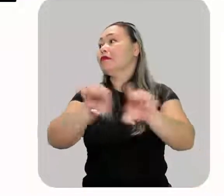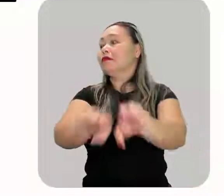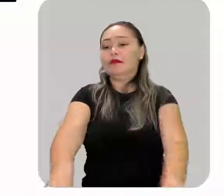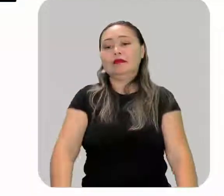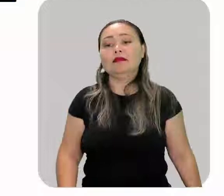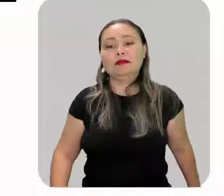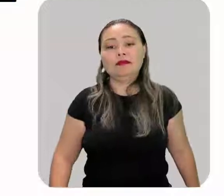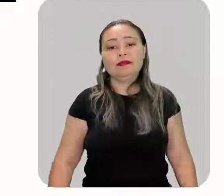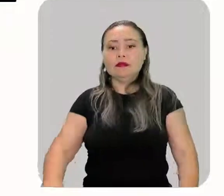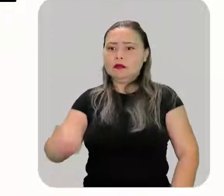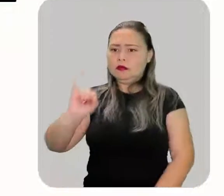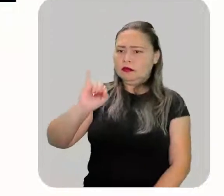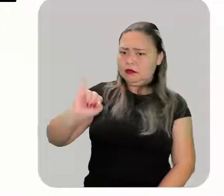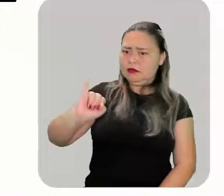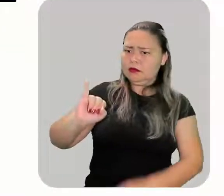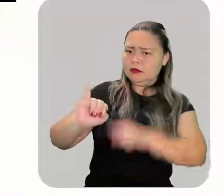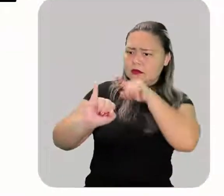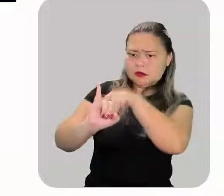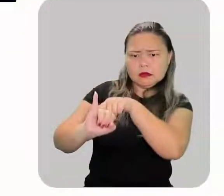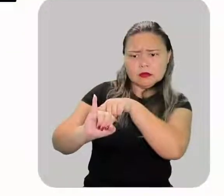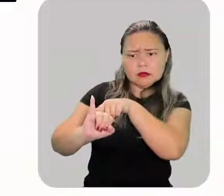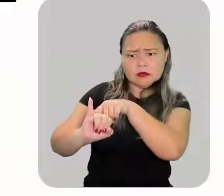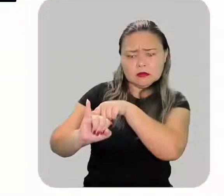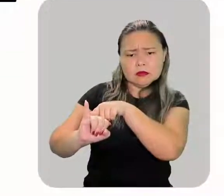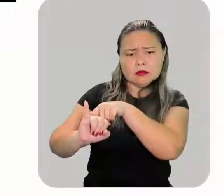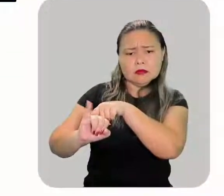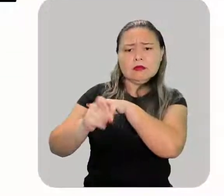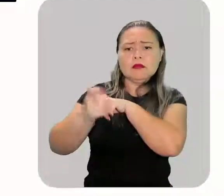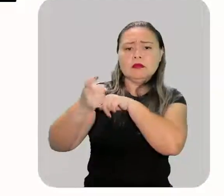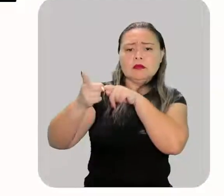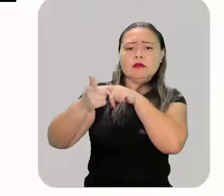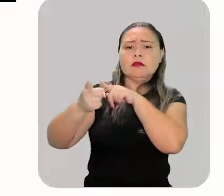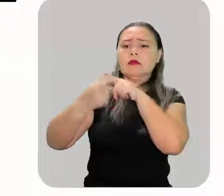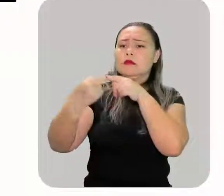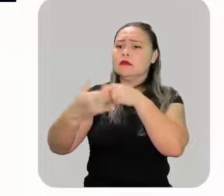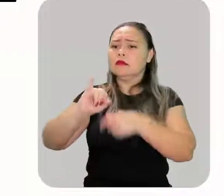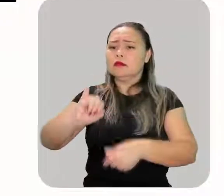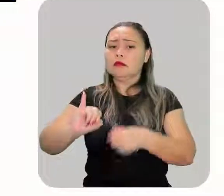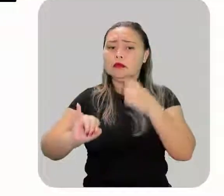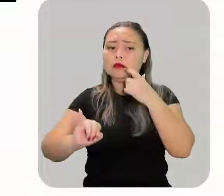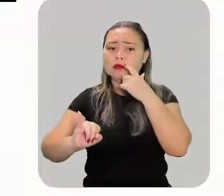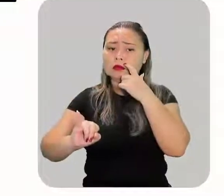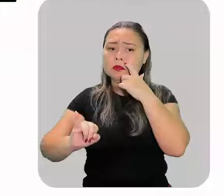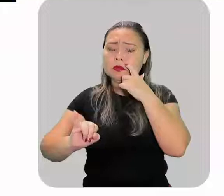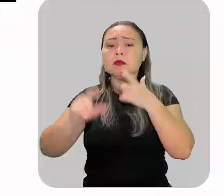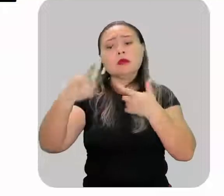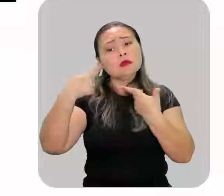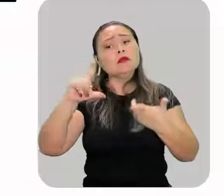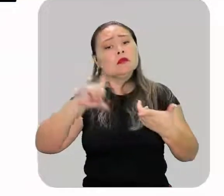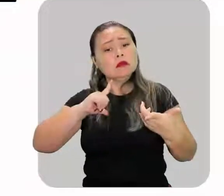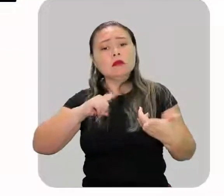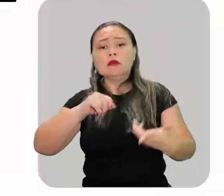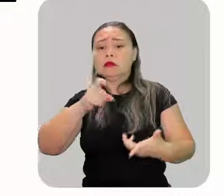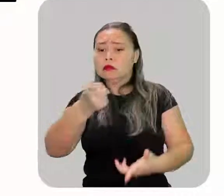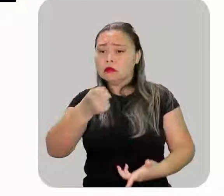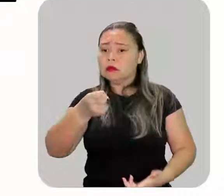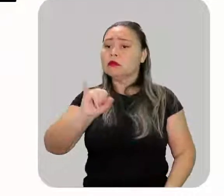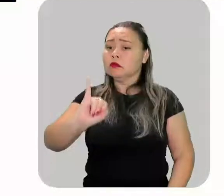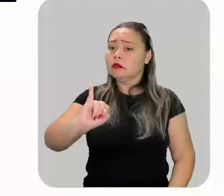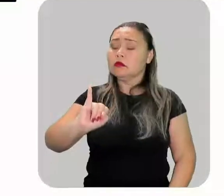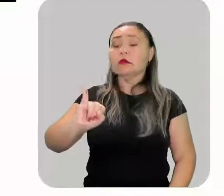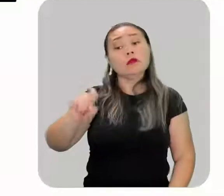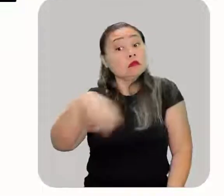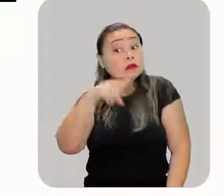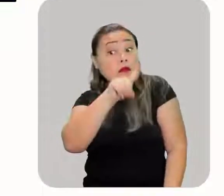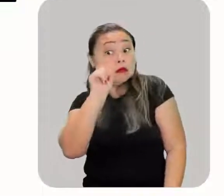olha esse i de novo. Não. X ao quadrado mais 1 igual a zero. Admite o i como